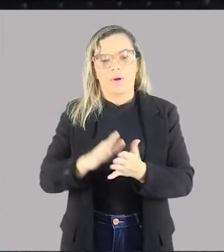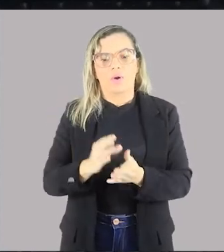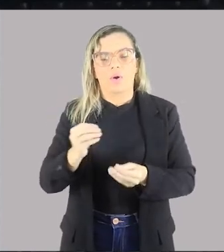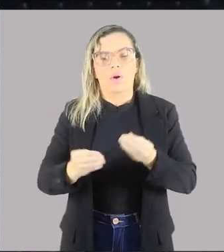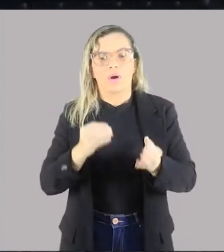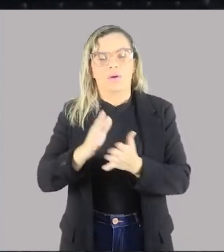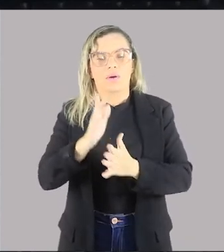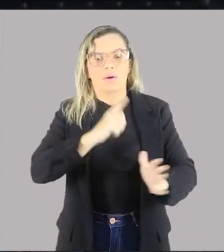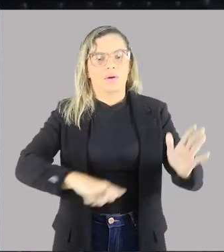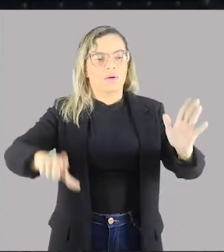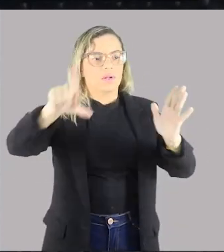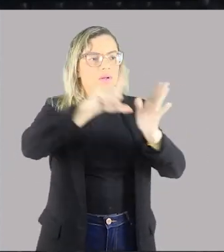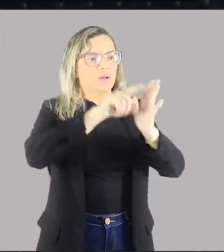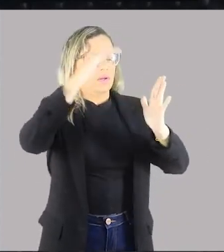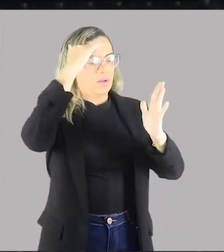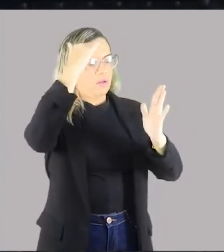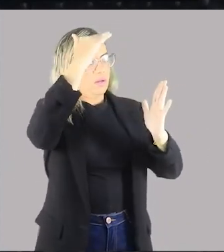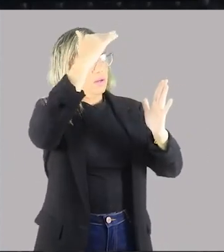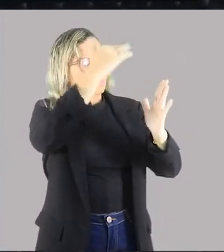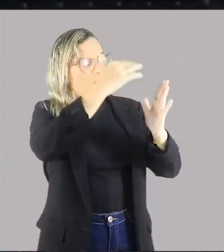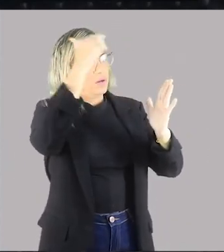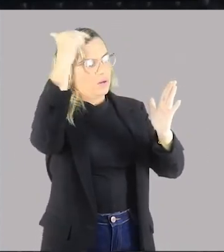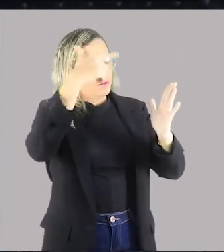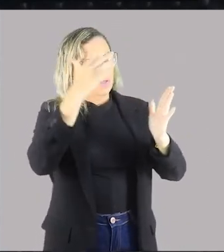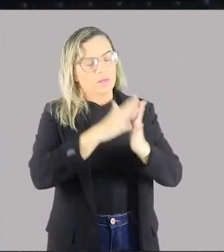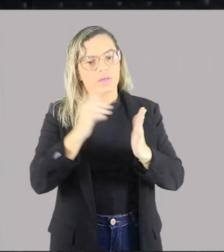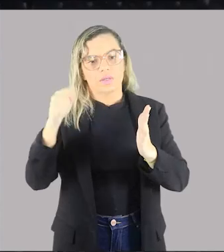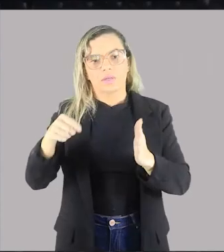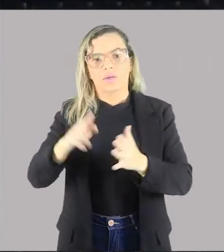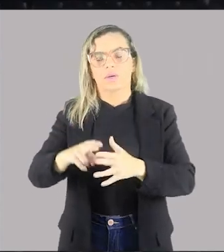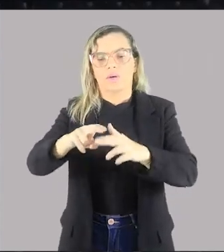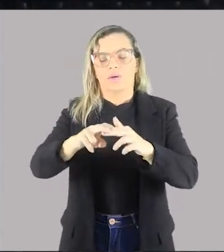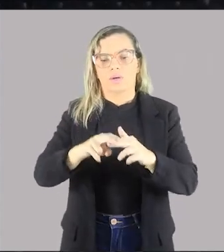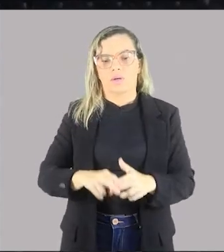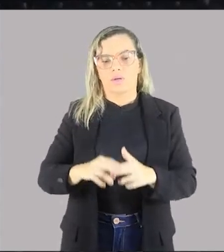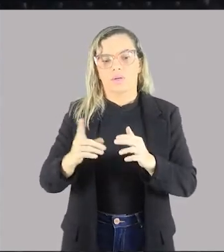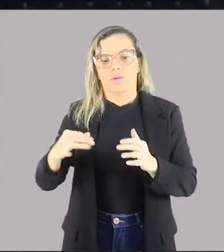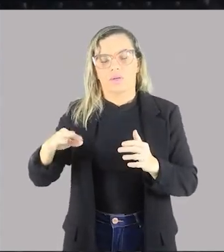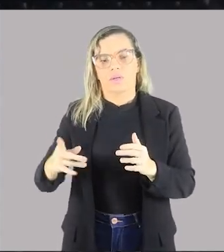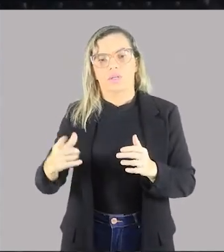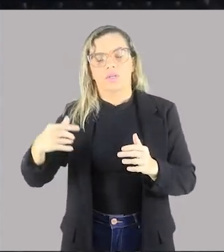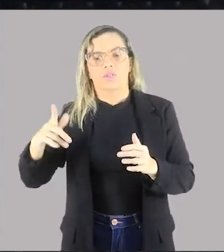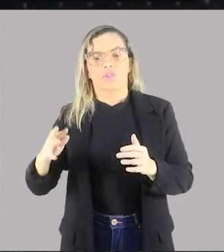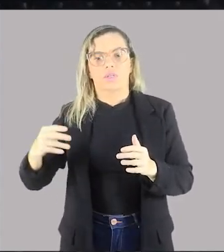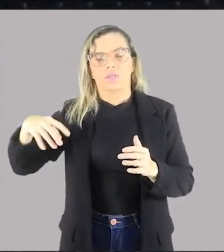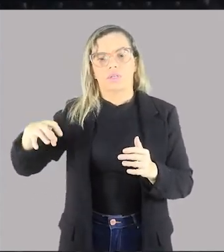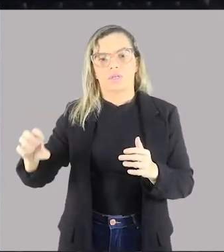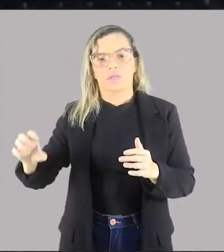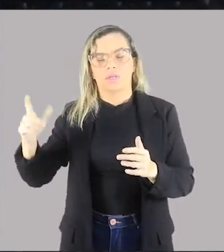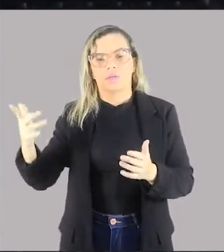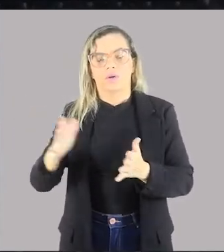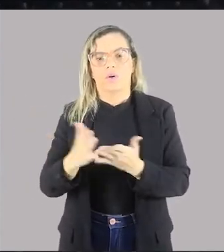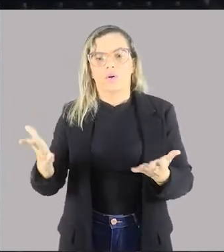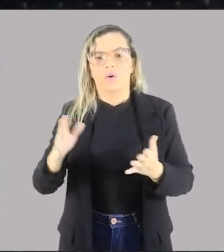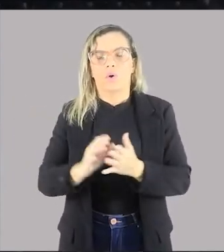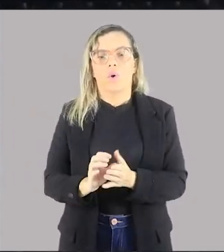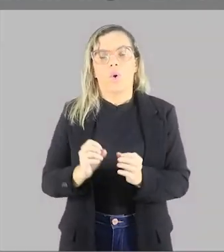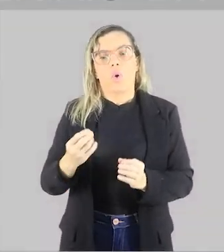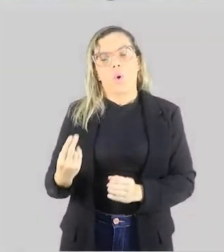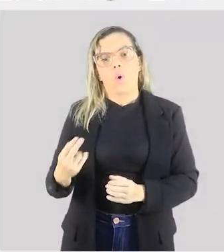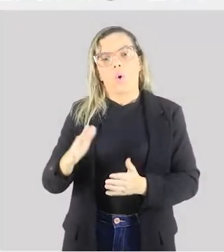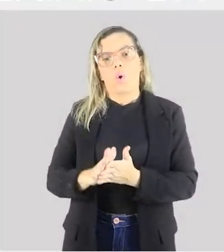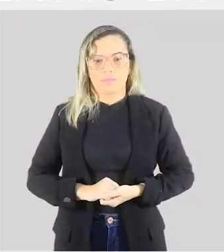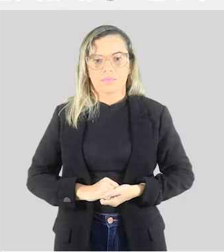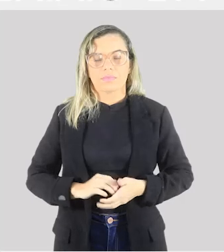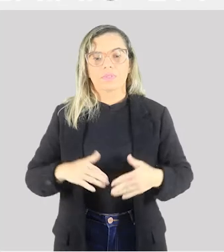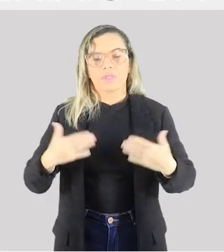barreiras determinadas por lei, de maneira, portanto, diligente, em vez de desidiosa, em vez de